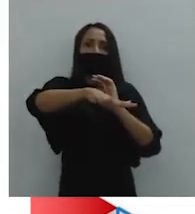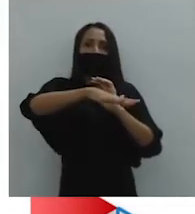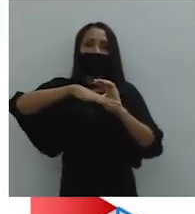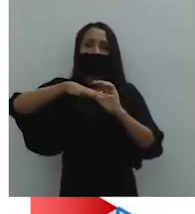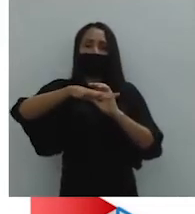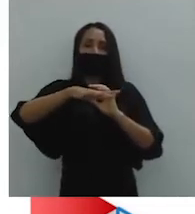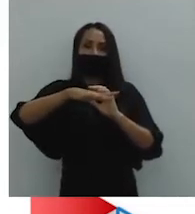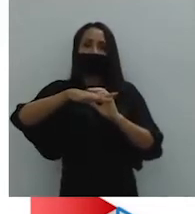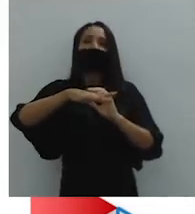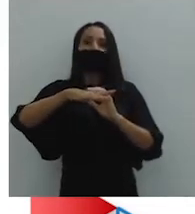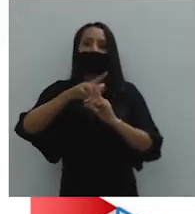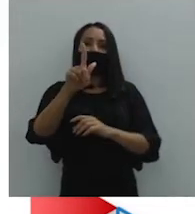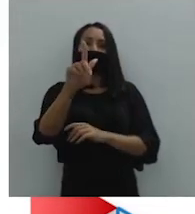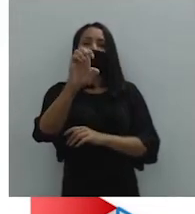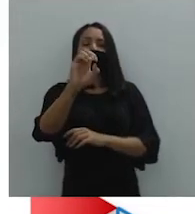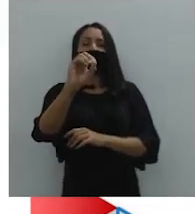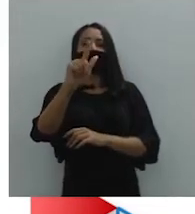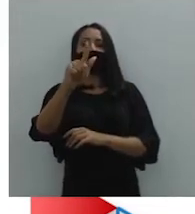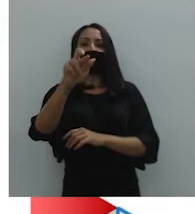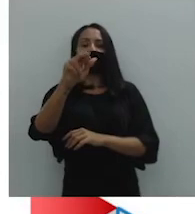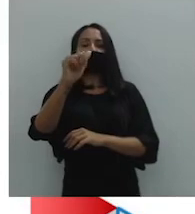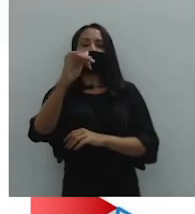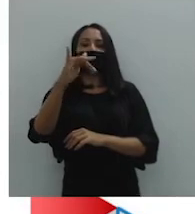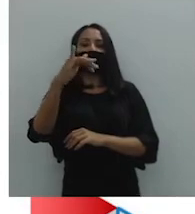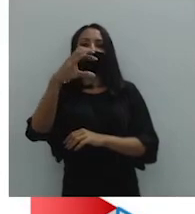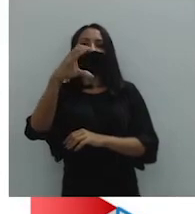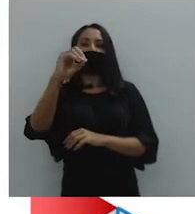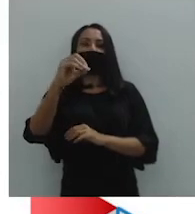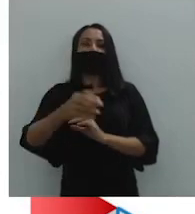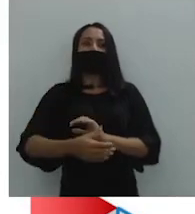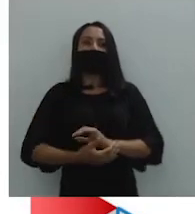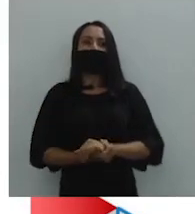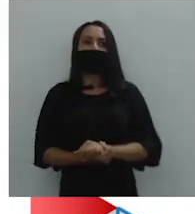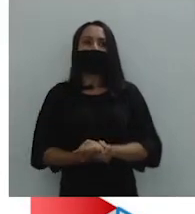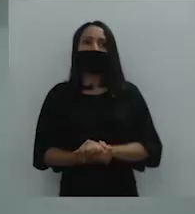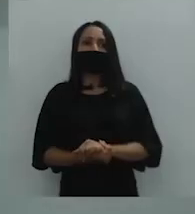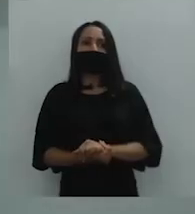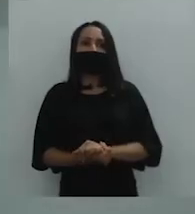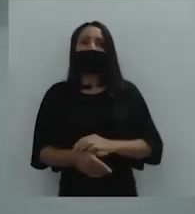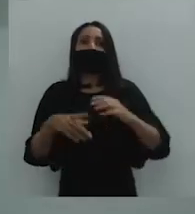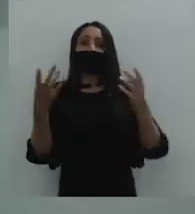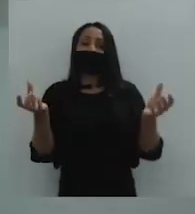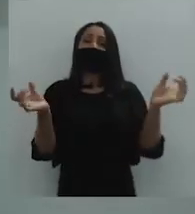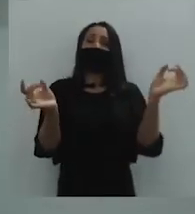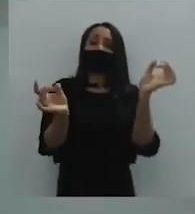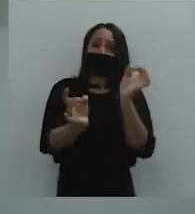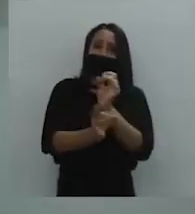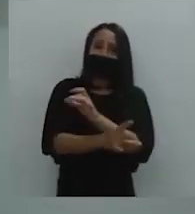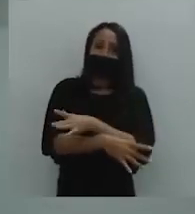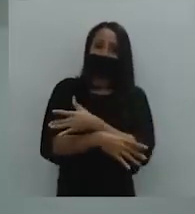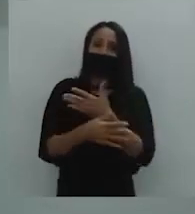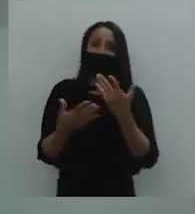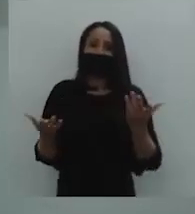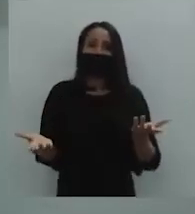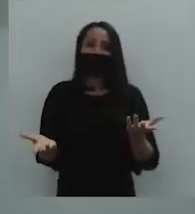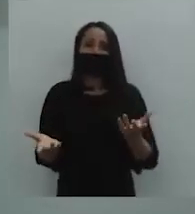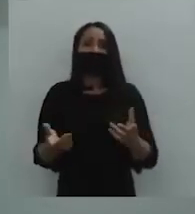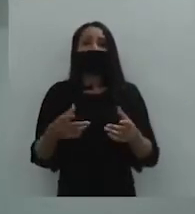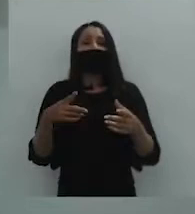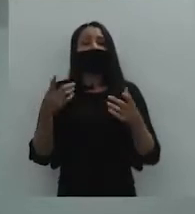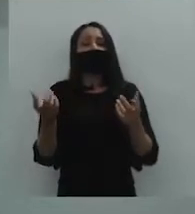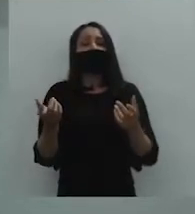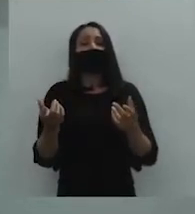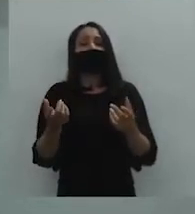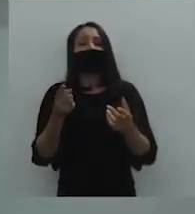espaço geográfico, certo? E vamos chegando ao final e eu trouxe uma conclusão